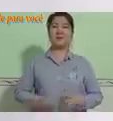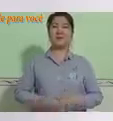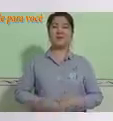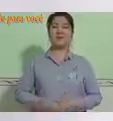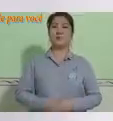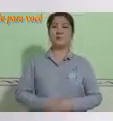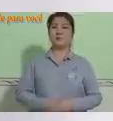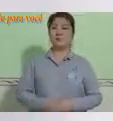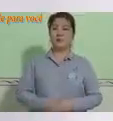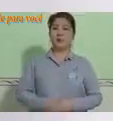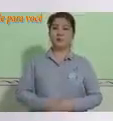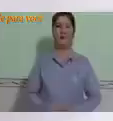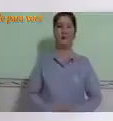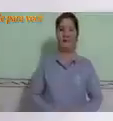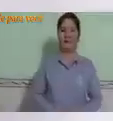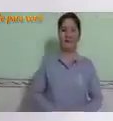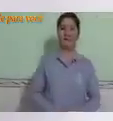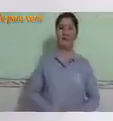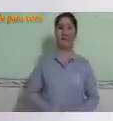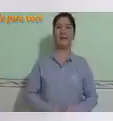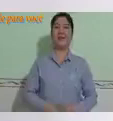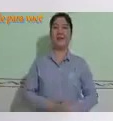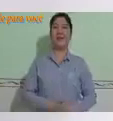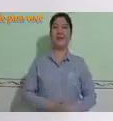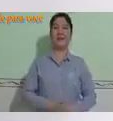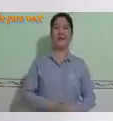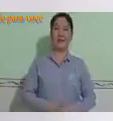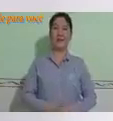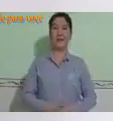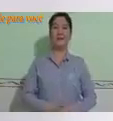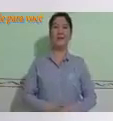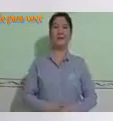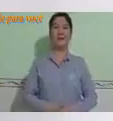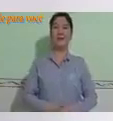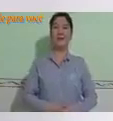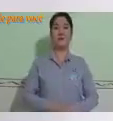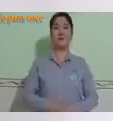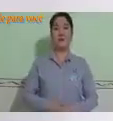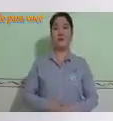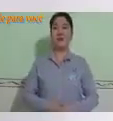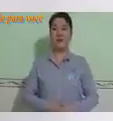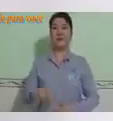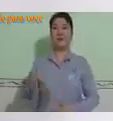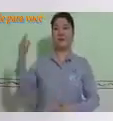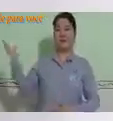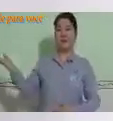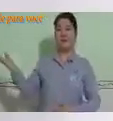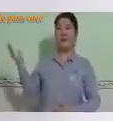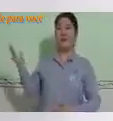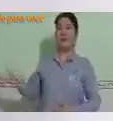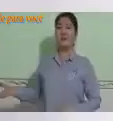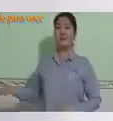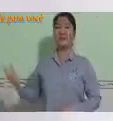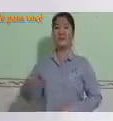pessoa apresentar, ponto e vírgula, prática regular de exercício físico para liberar endorfinas na corrente sanguínea,